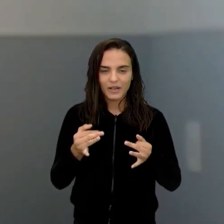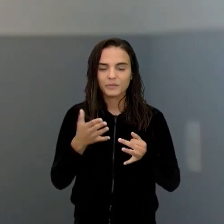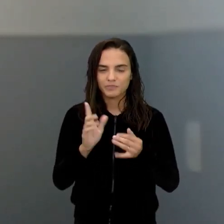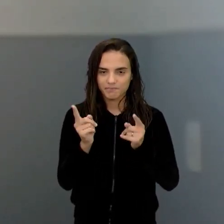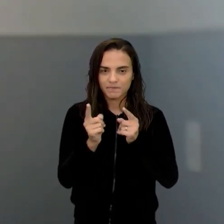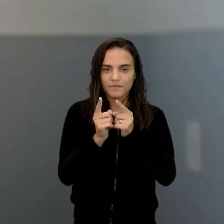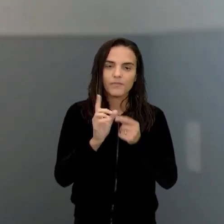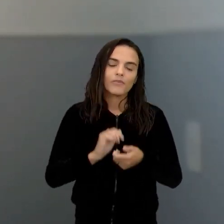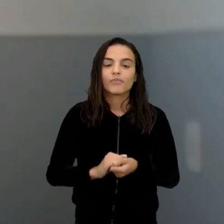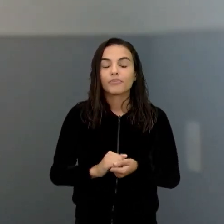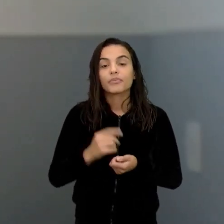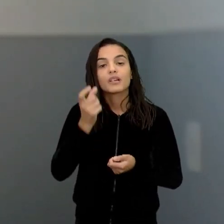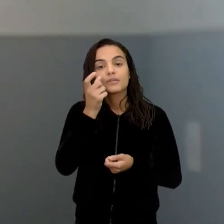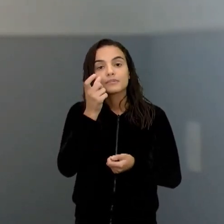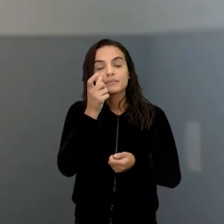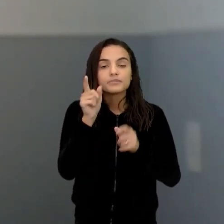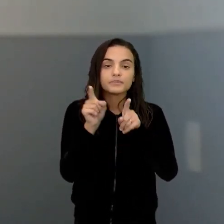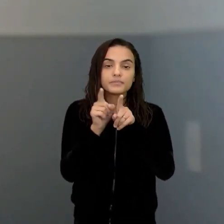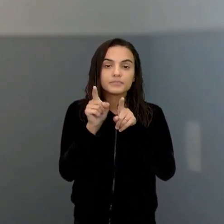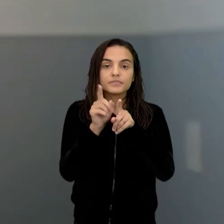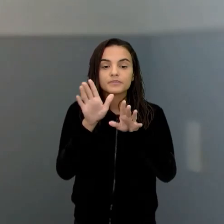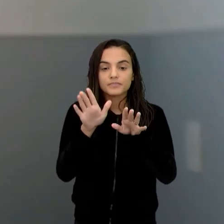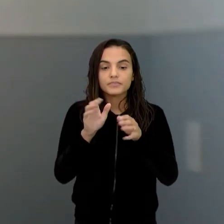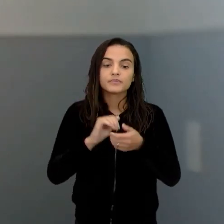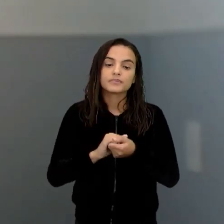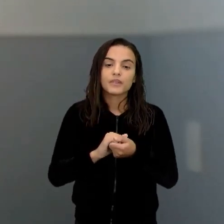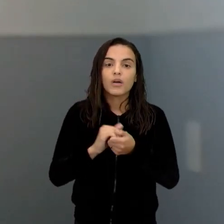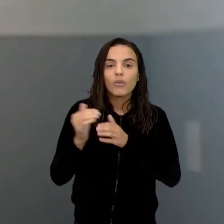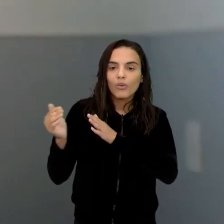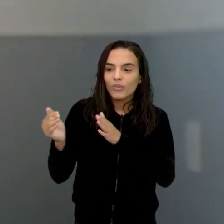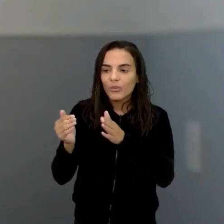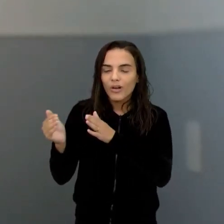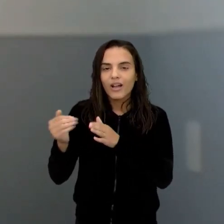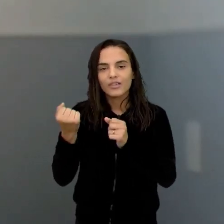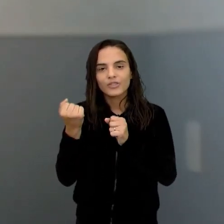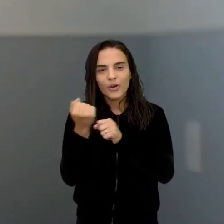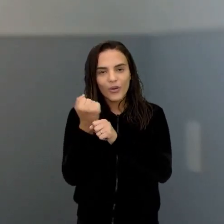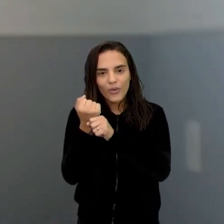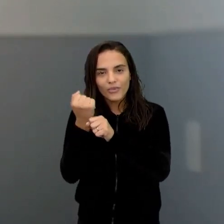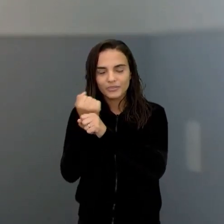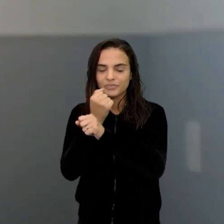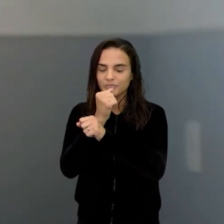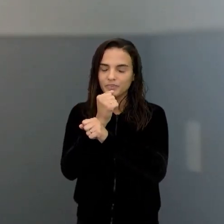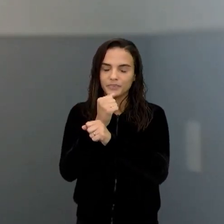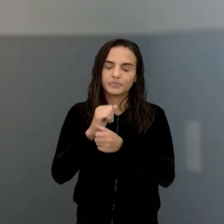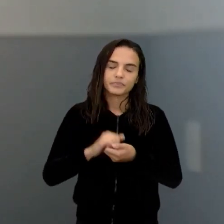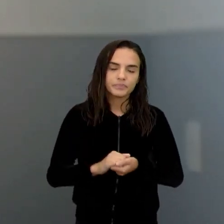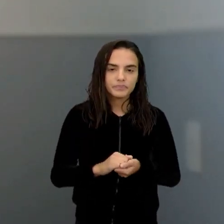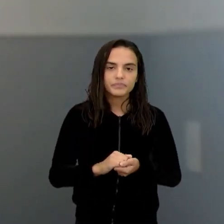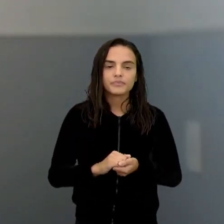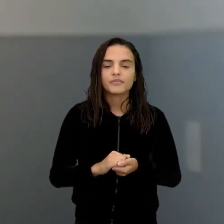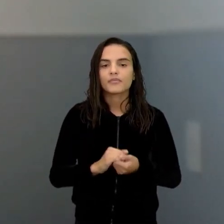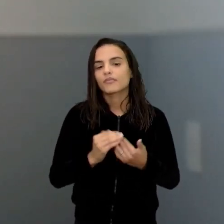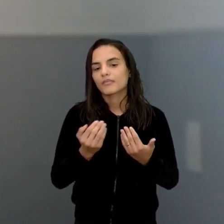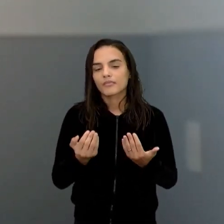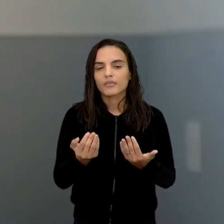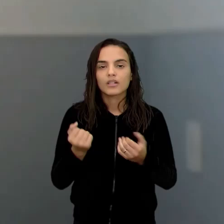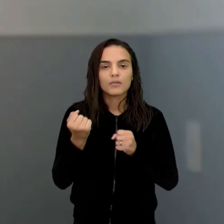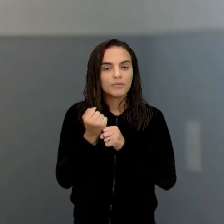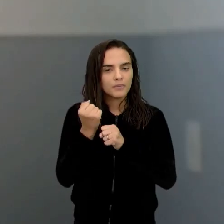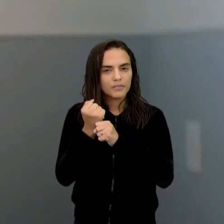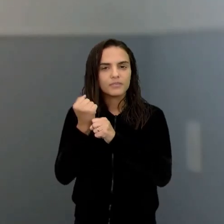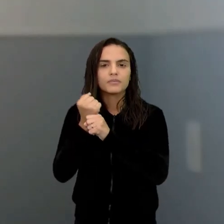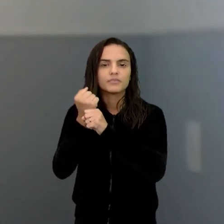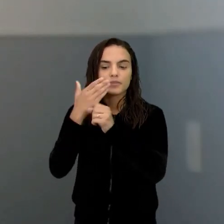isso. A empresa fez, tá? Apesar de eu estar em um ambiente de obra ali, a primeira obra que eu estive foi uma obra